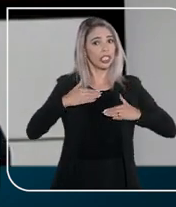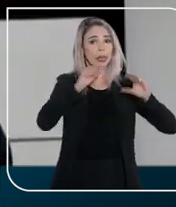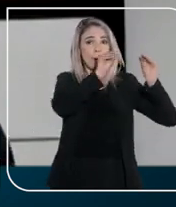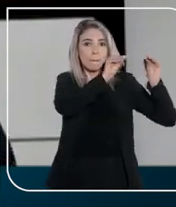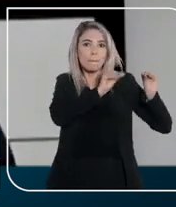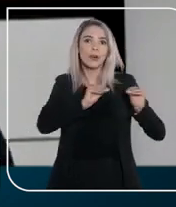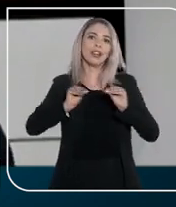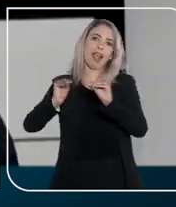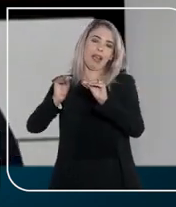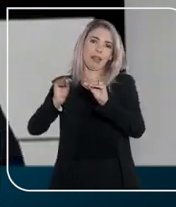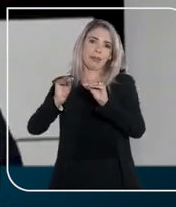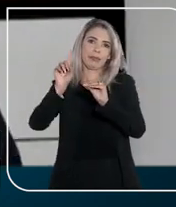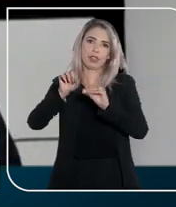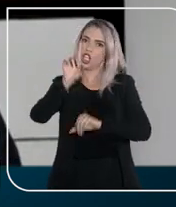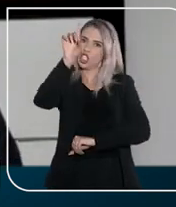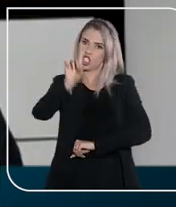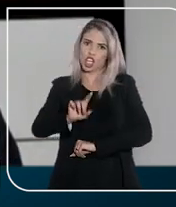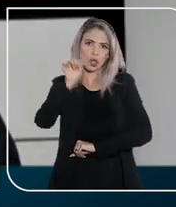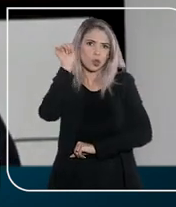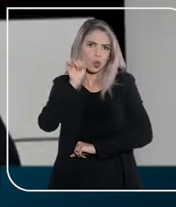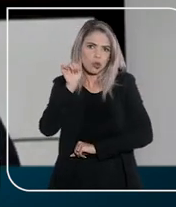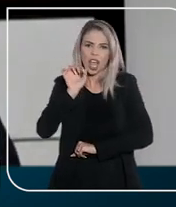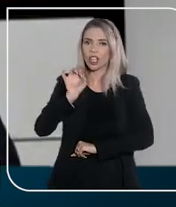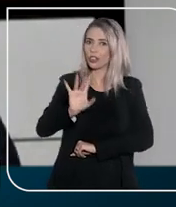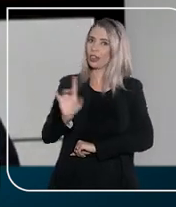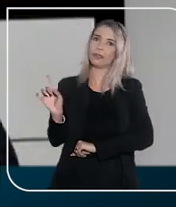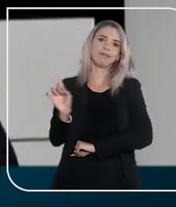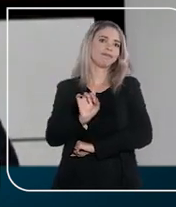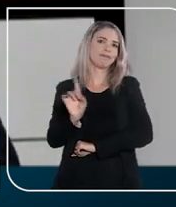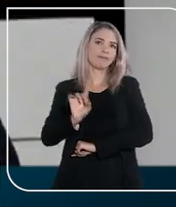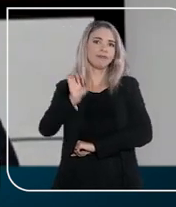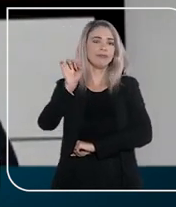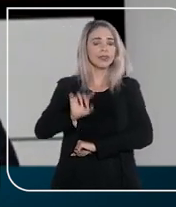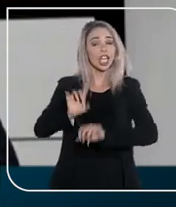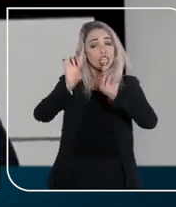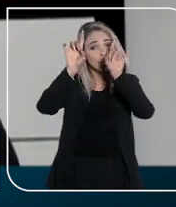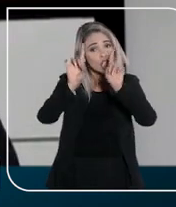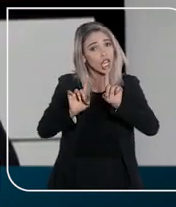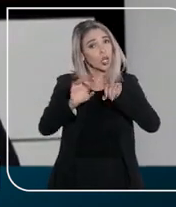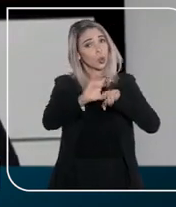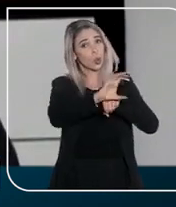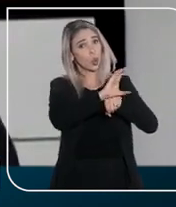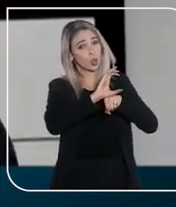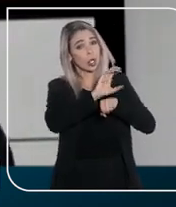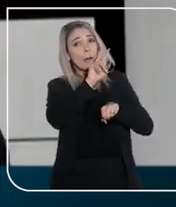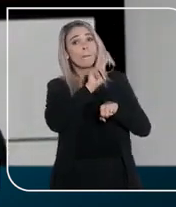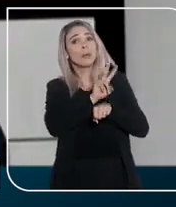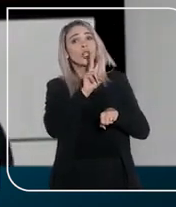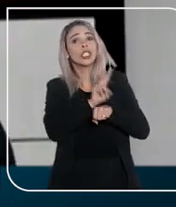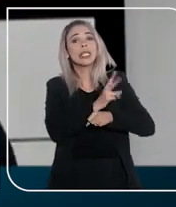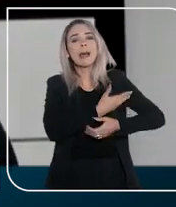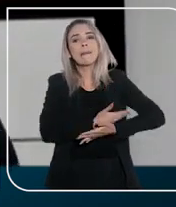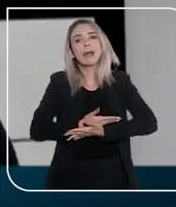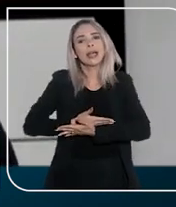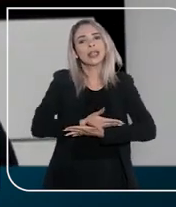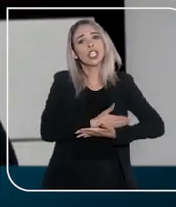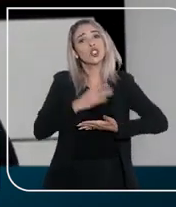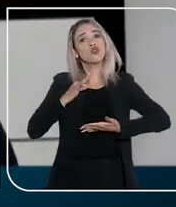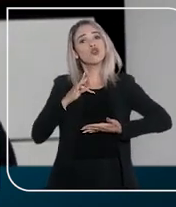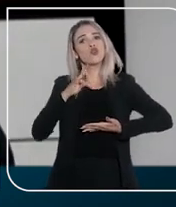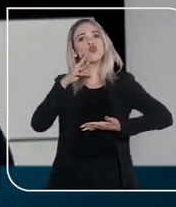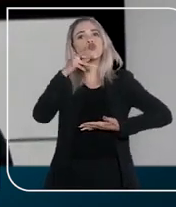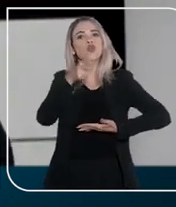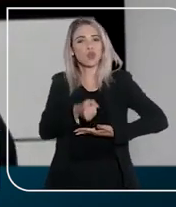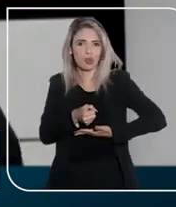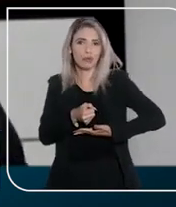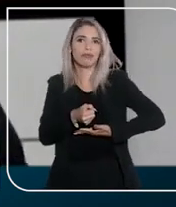veja, não é um direito da mulher, é um direito previsto na Constituição de proteção à maternidade como um todo.